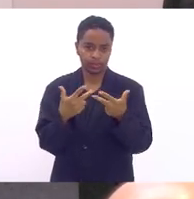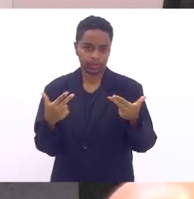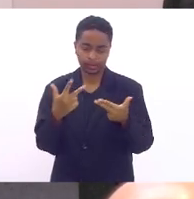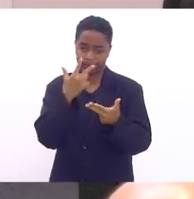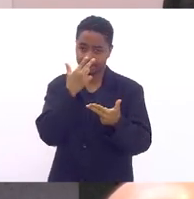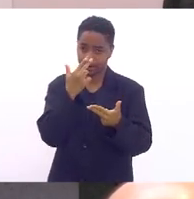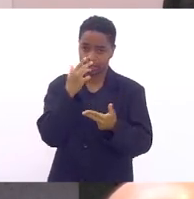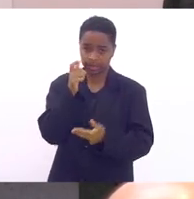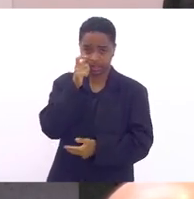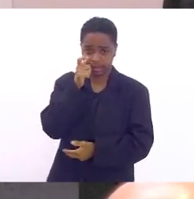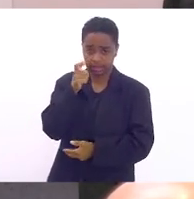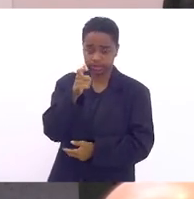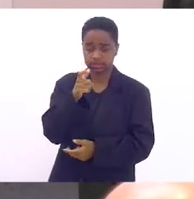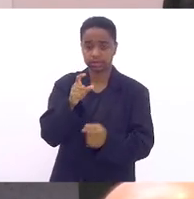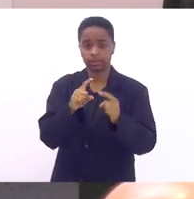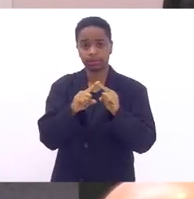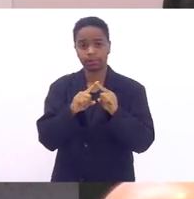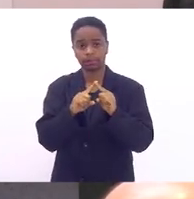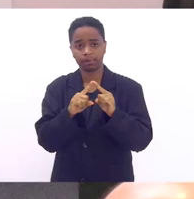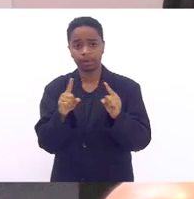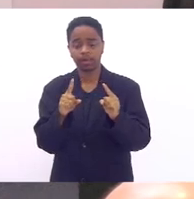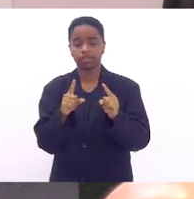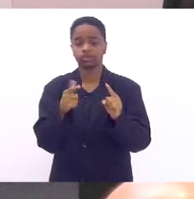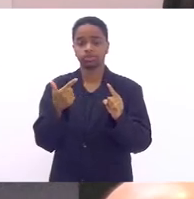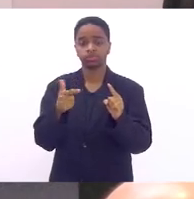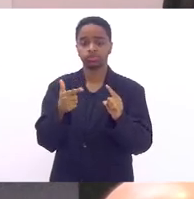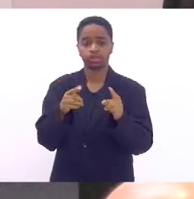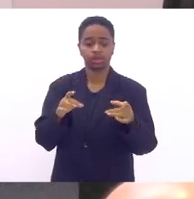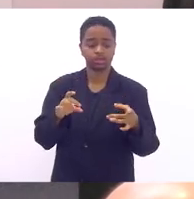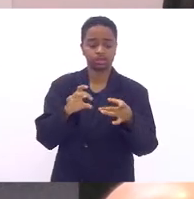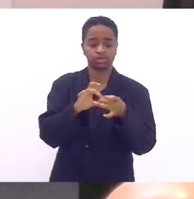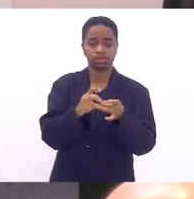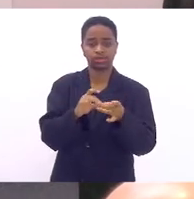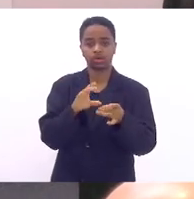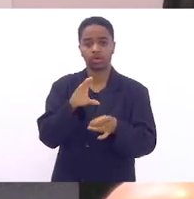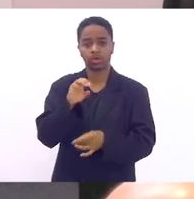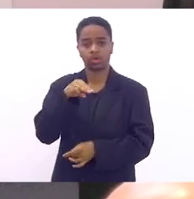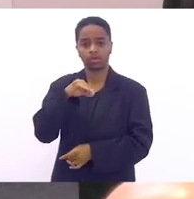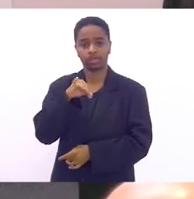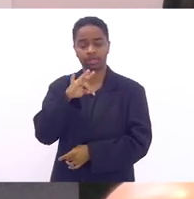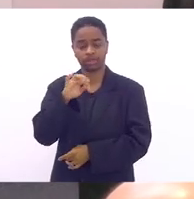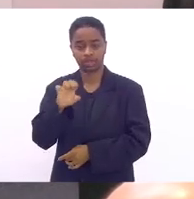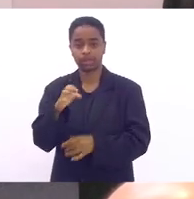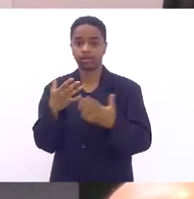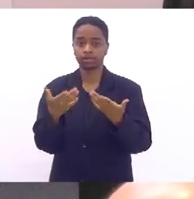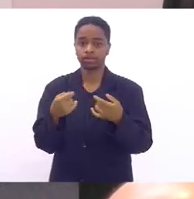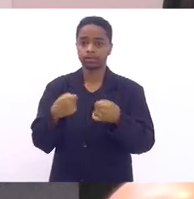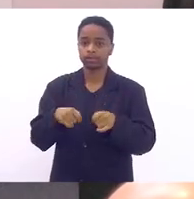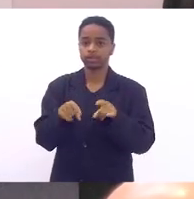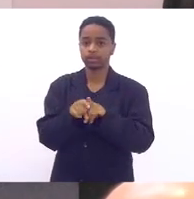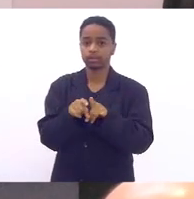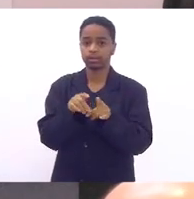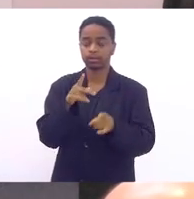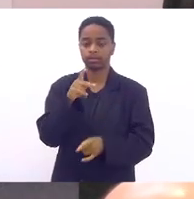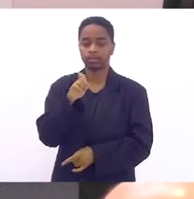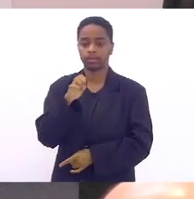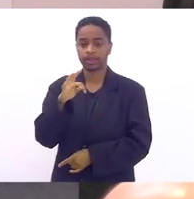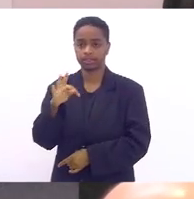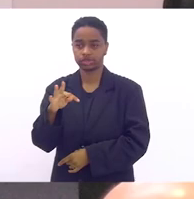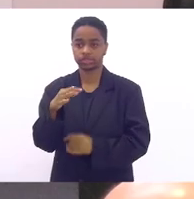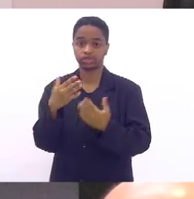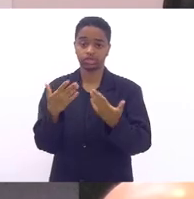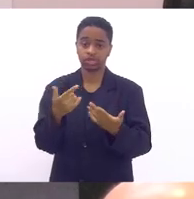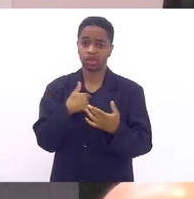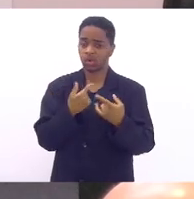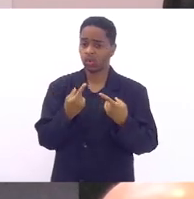interessante sem que se passe por esse comitê E é assim que deve ser também o pet por exemplo E aí não nada contra